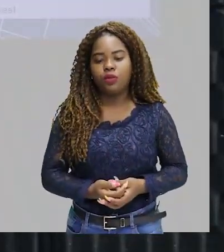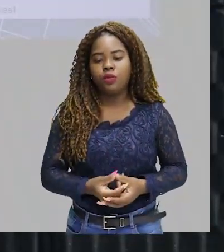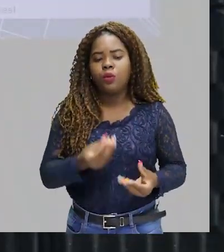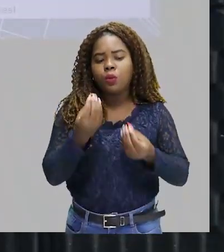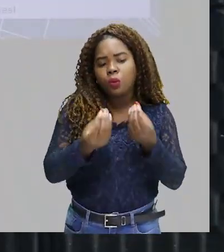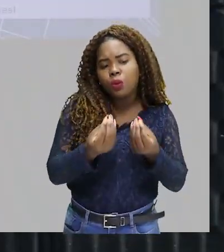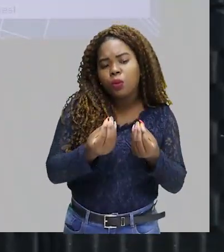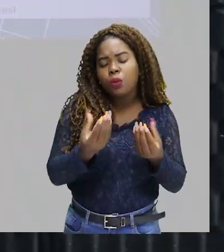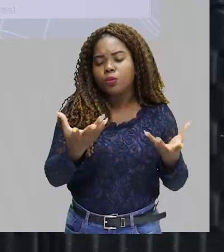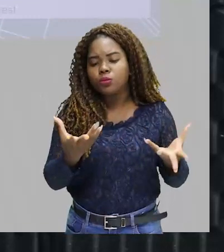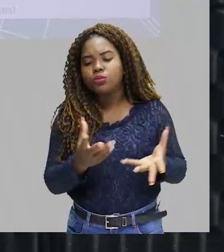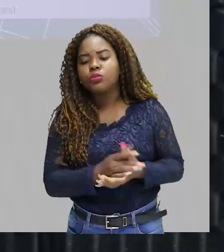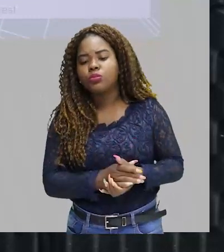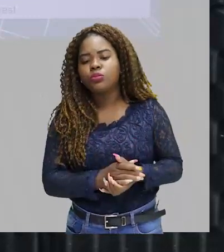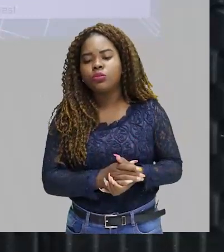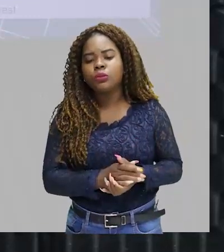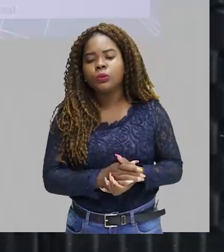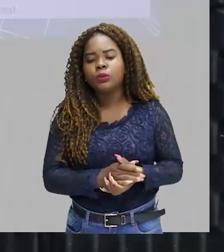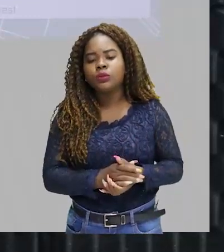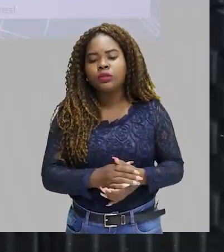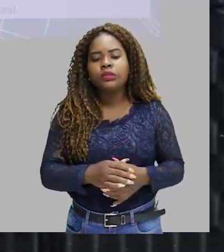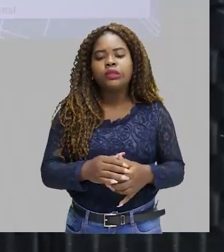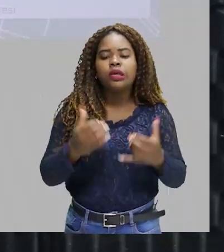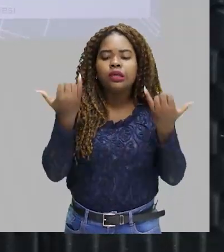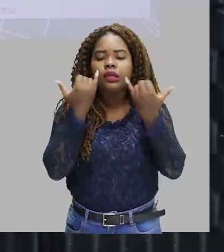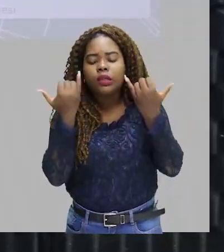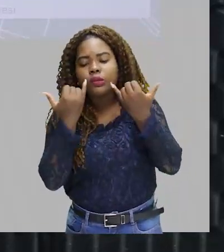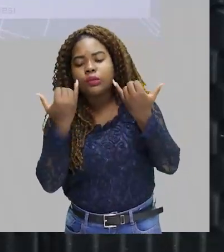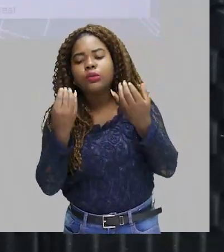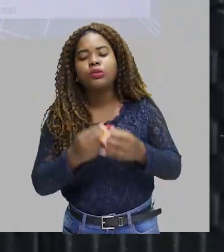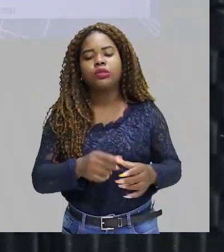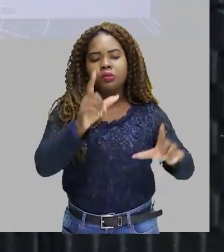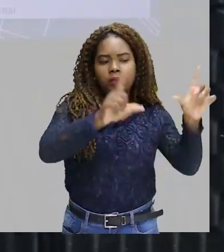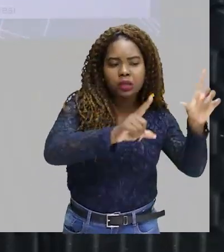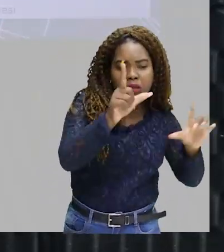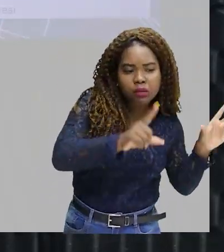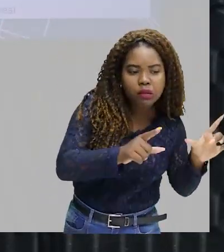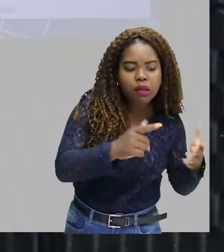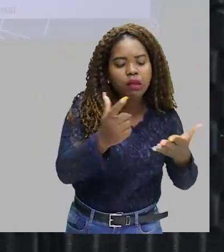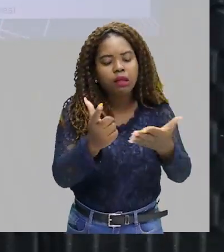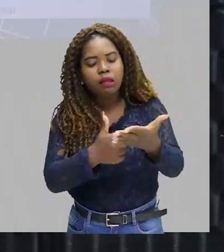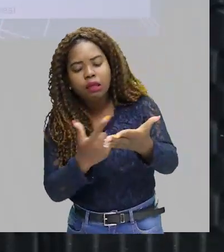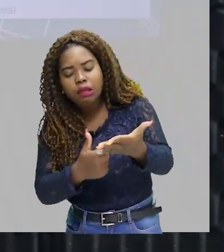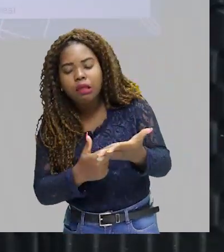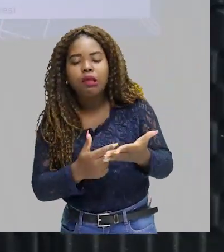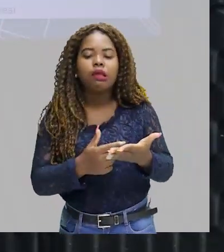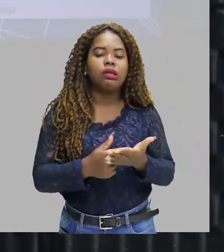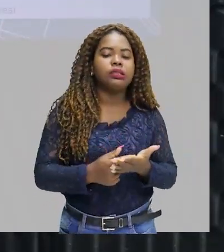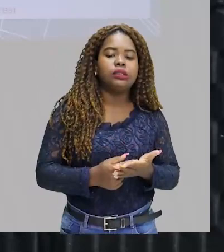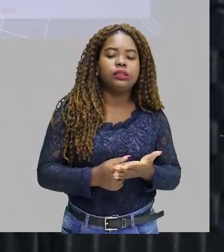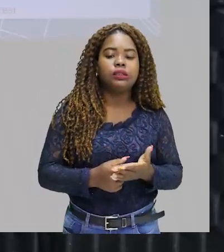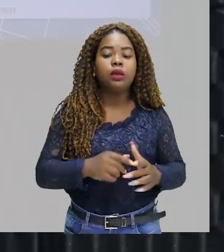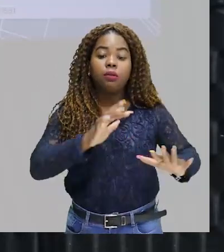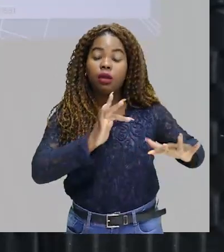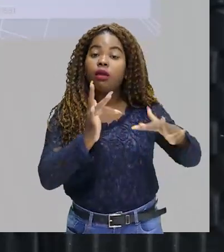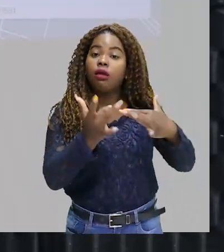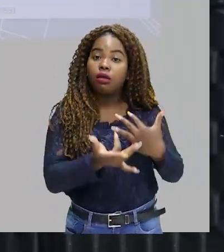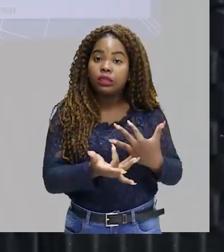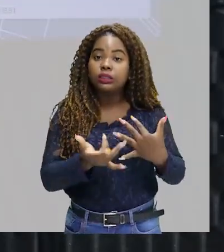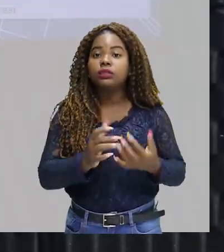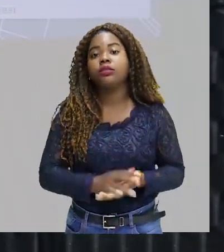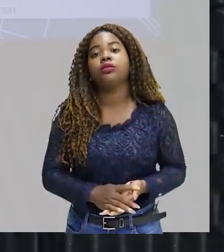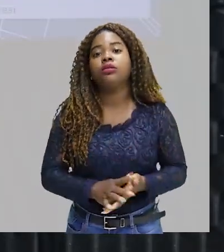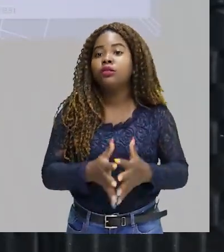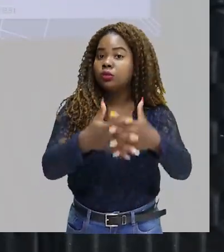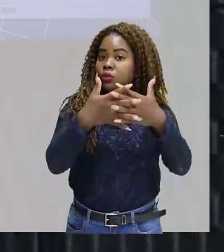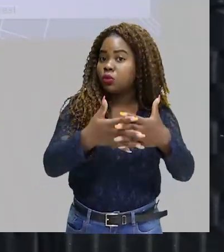ser veiculado? Aquela notícia, aquela reportagem pela TV, pelo livro, pelos jornais, pelas redes sociais. Então, não